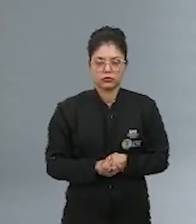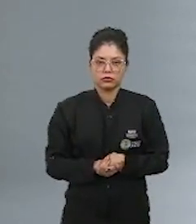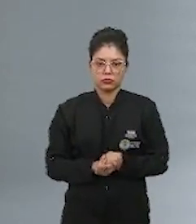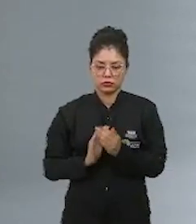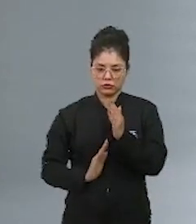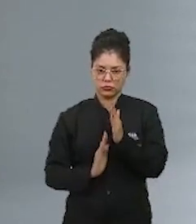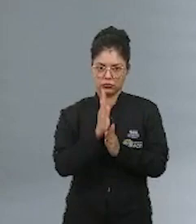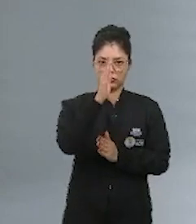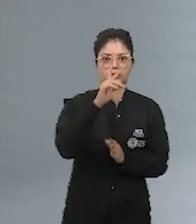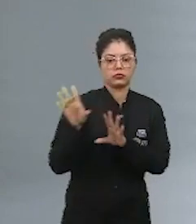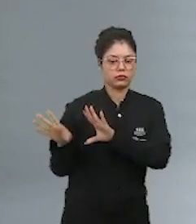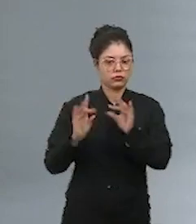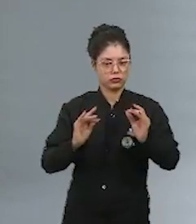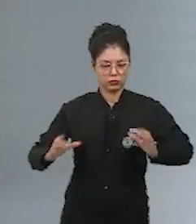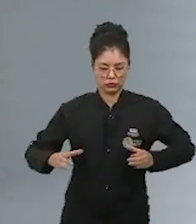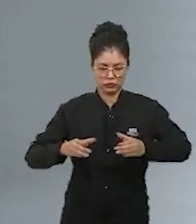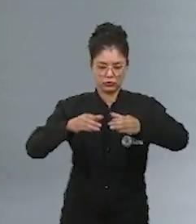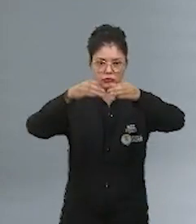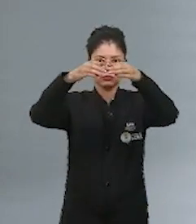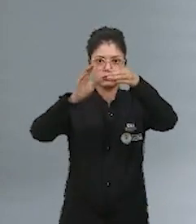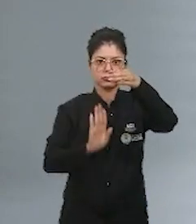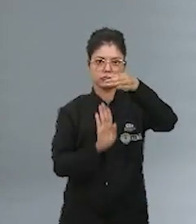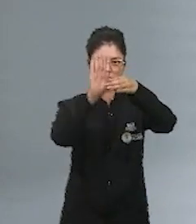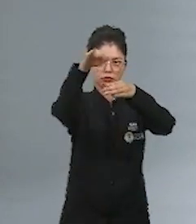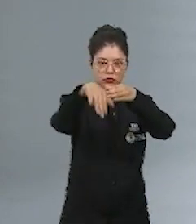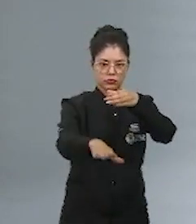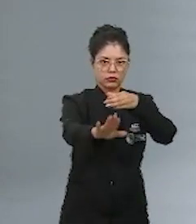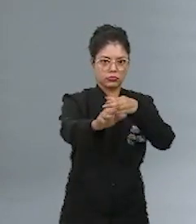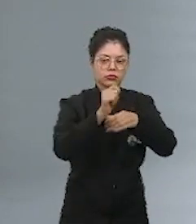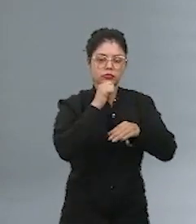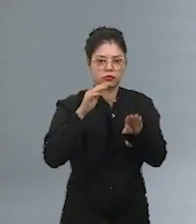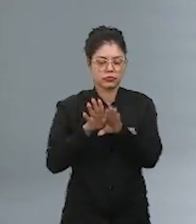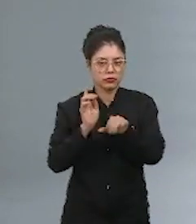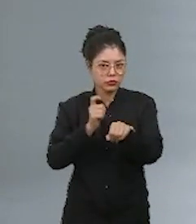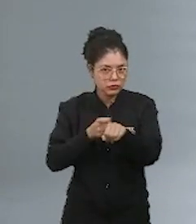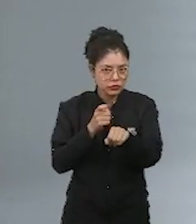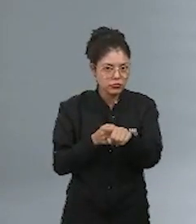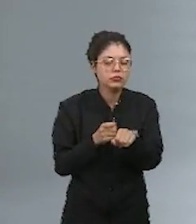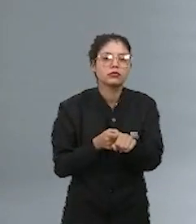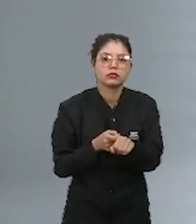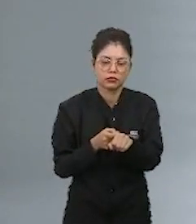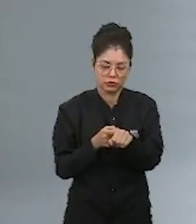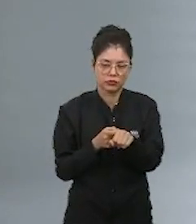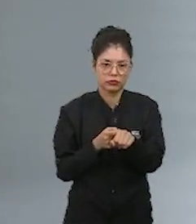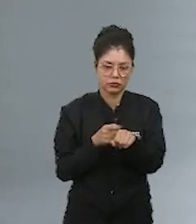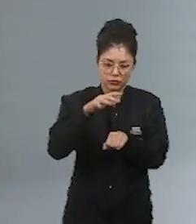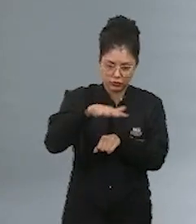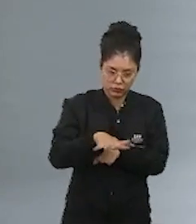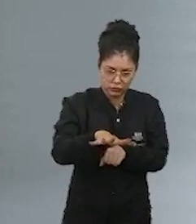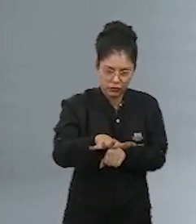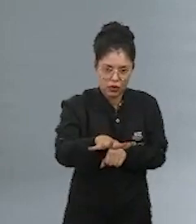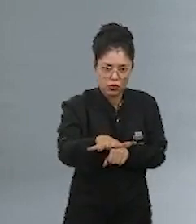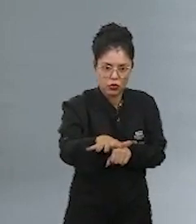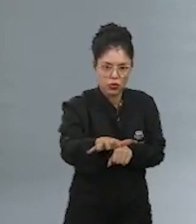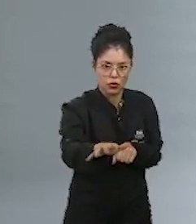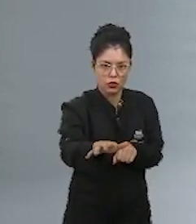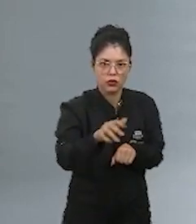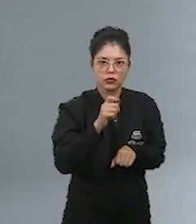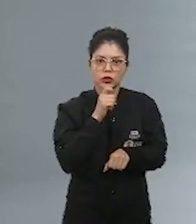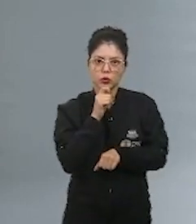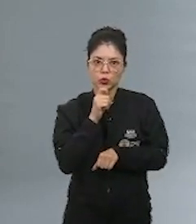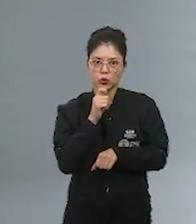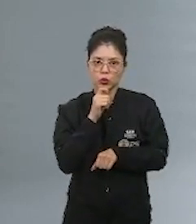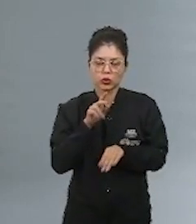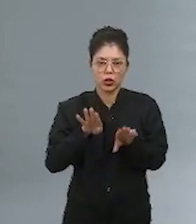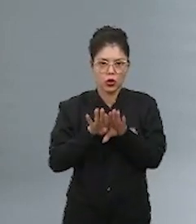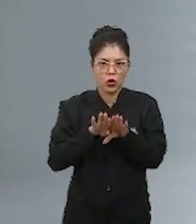a superfície através do vulcanismo, e aí existe a solidificação desse magma que vai se transformar numa rocha